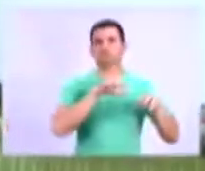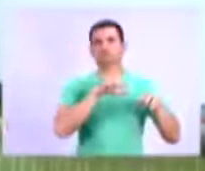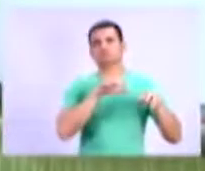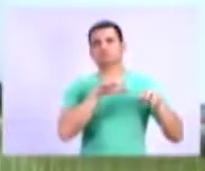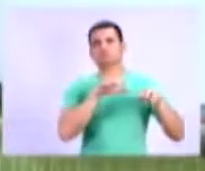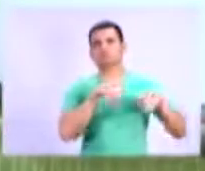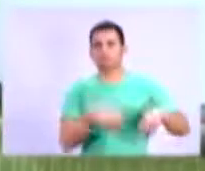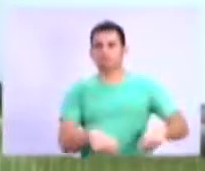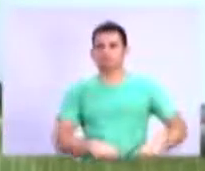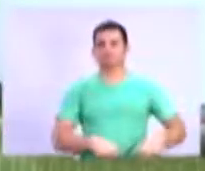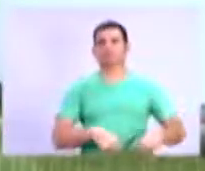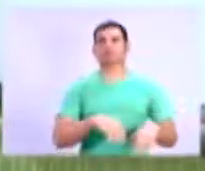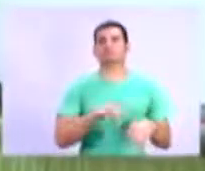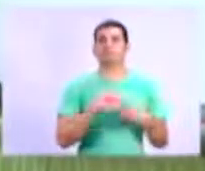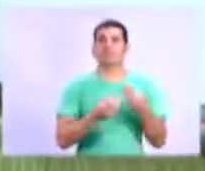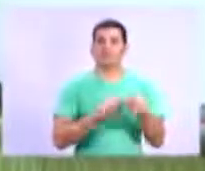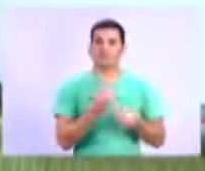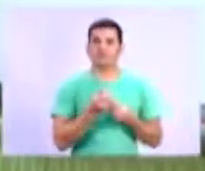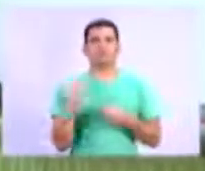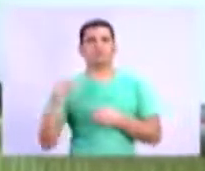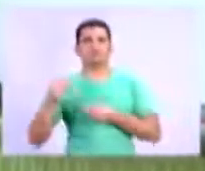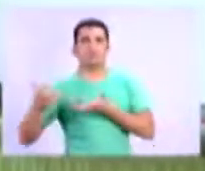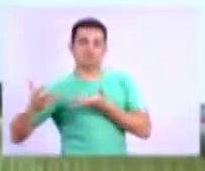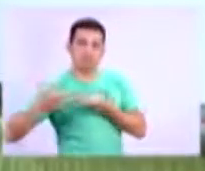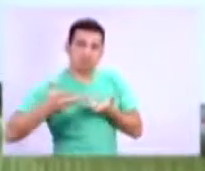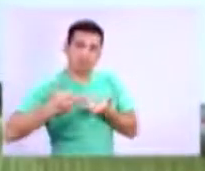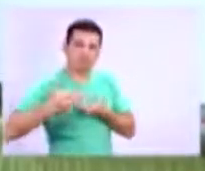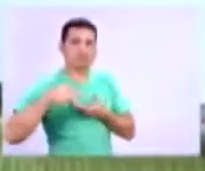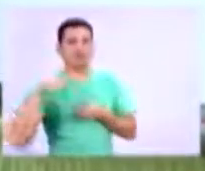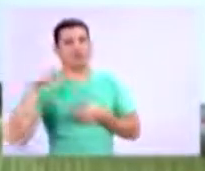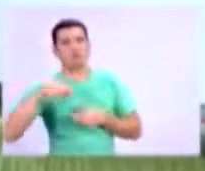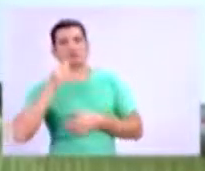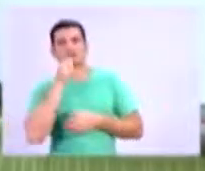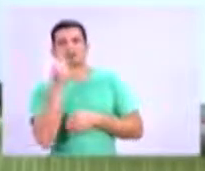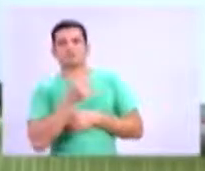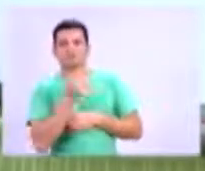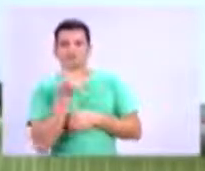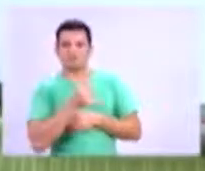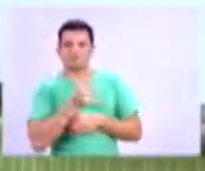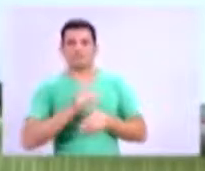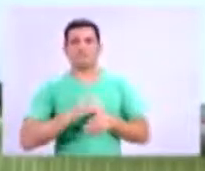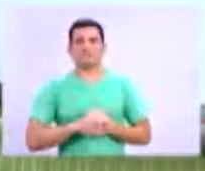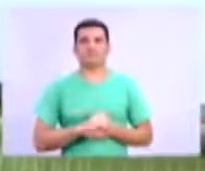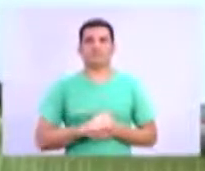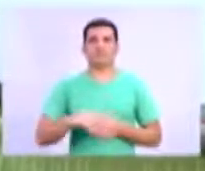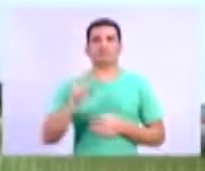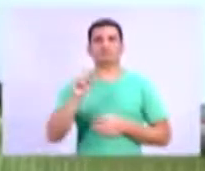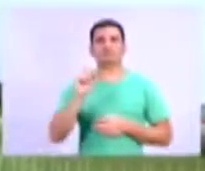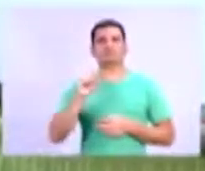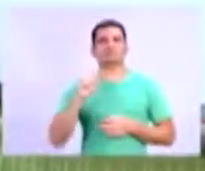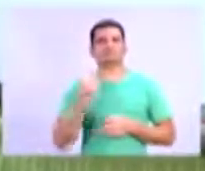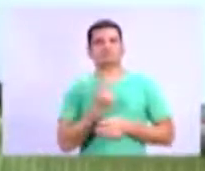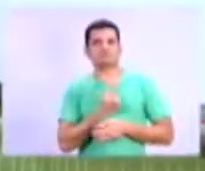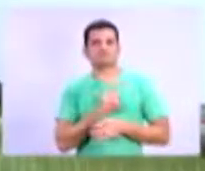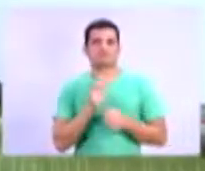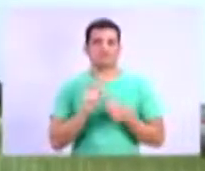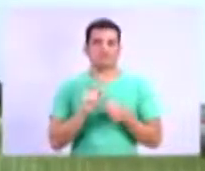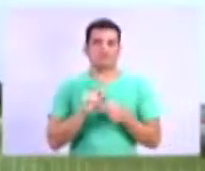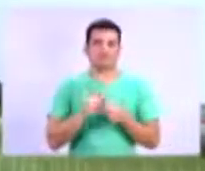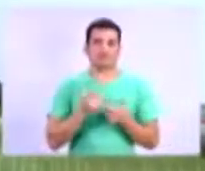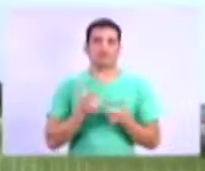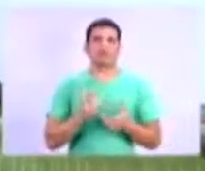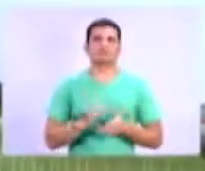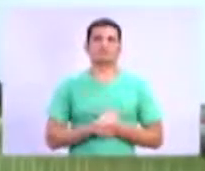domina mantém esse domínio? Mantém através do discurso. Então, o que nós fazemos durante